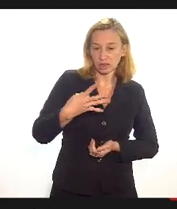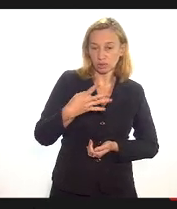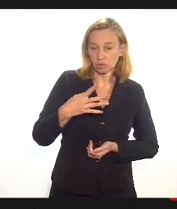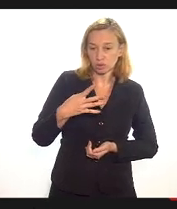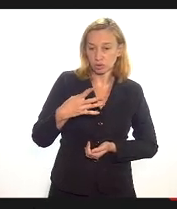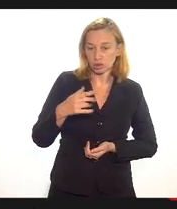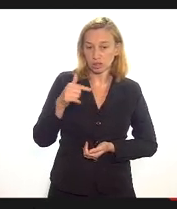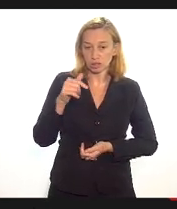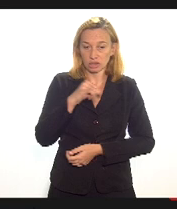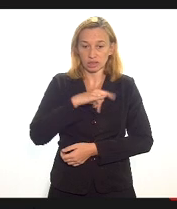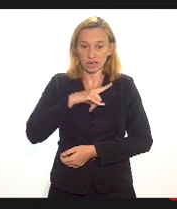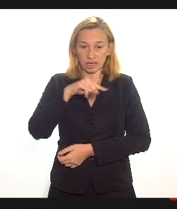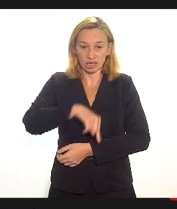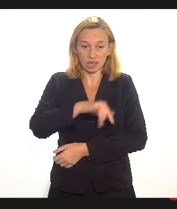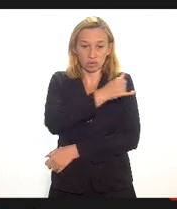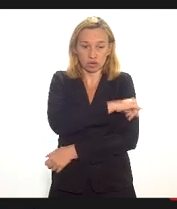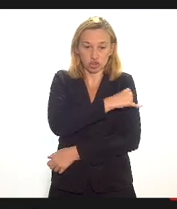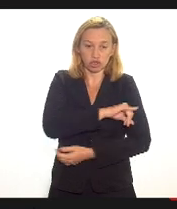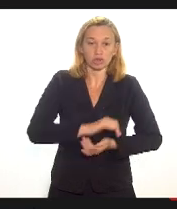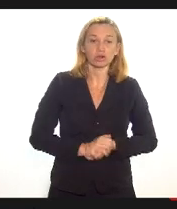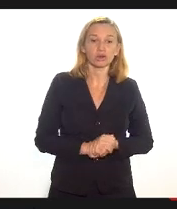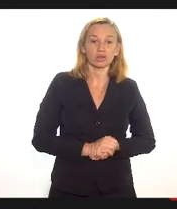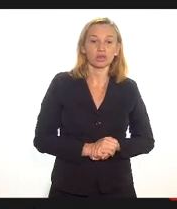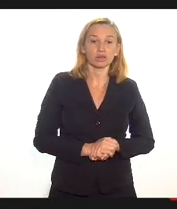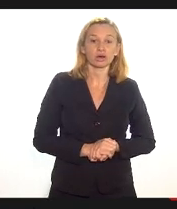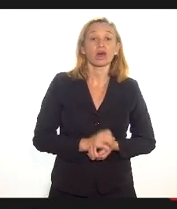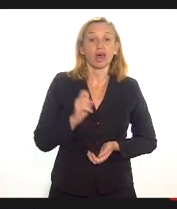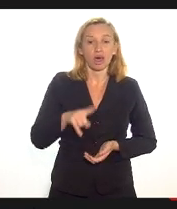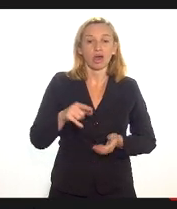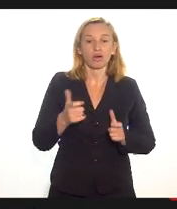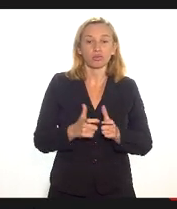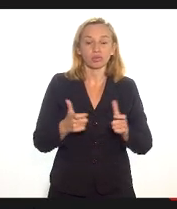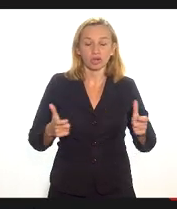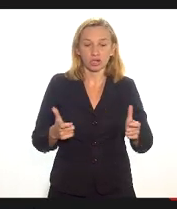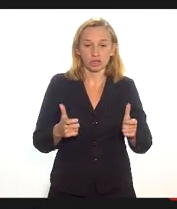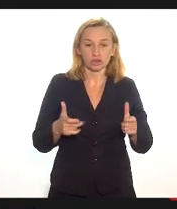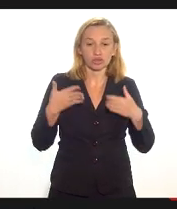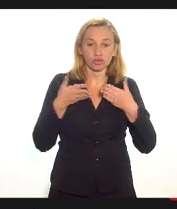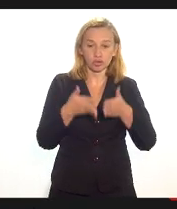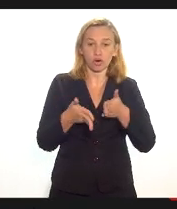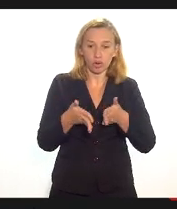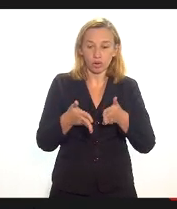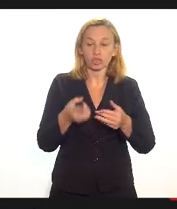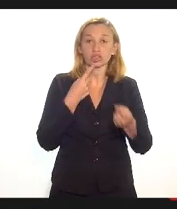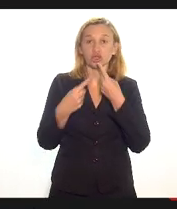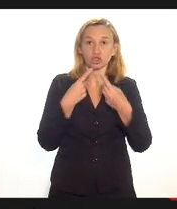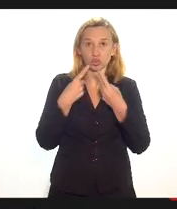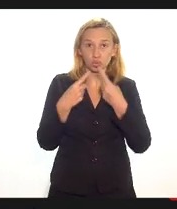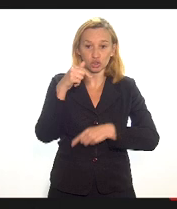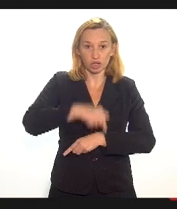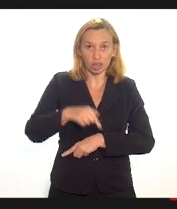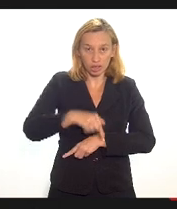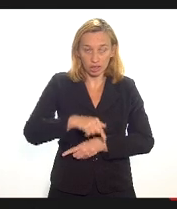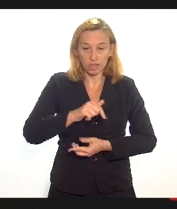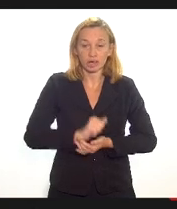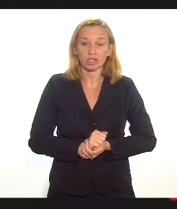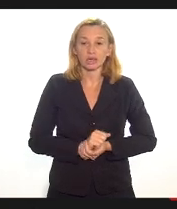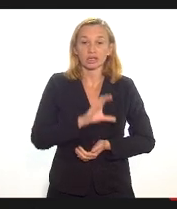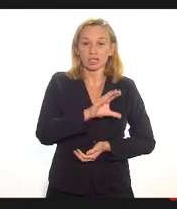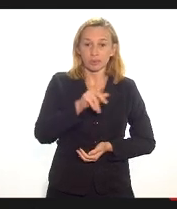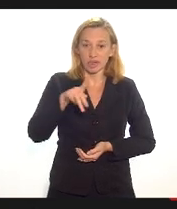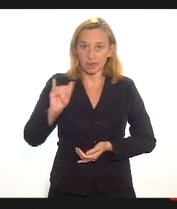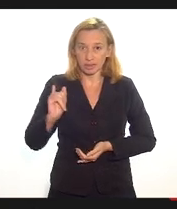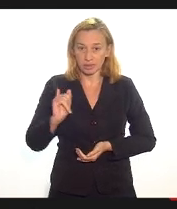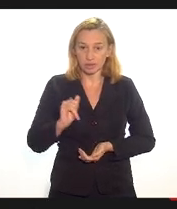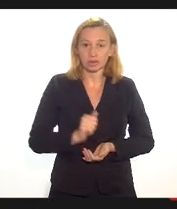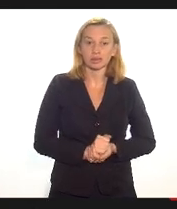aqui no Rio de Janeiro, né? Então, esse é o grande alvo do que está sendo discutido aqui na CPI,